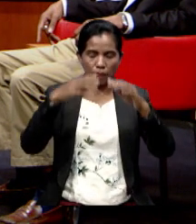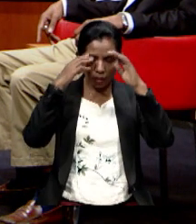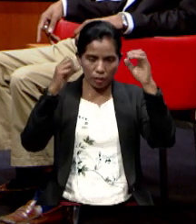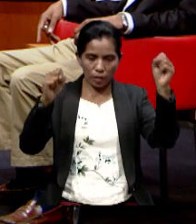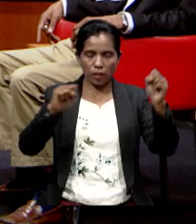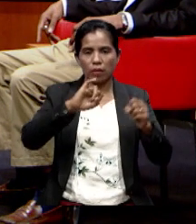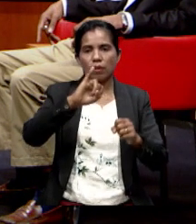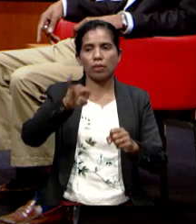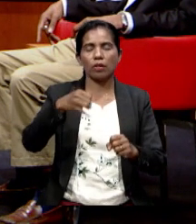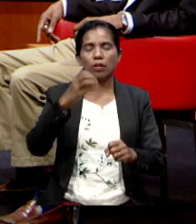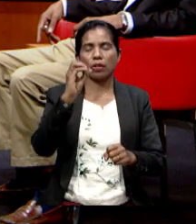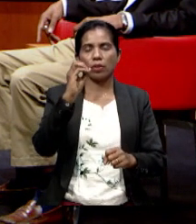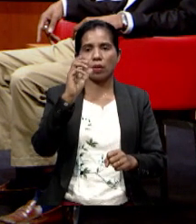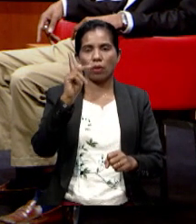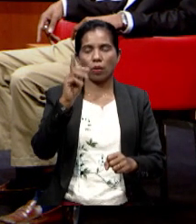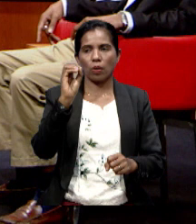vizinho,